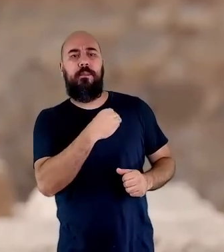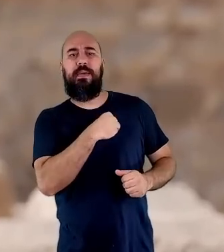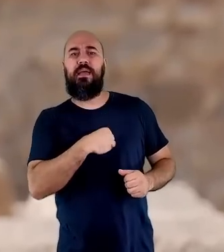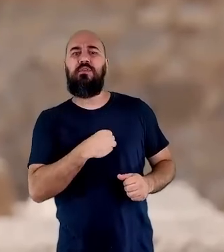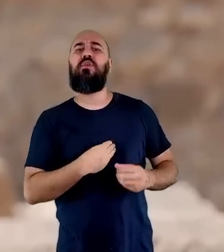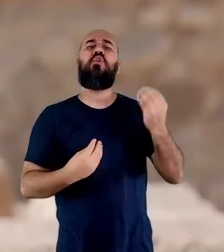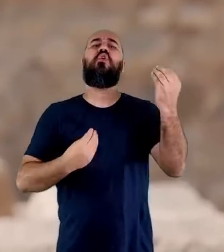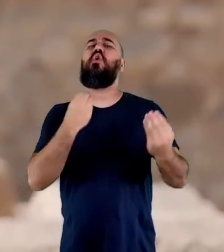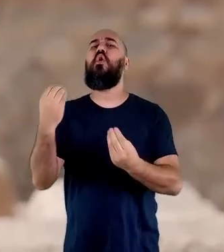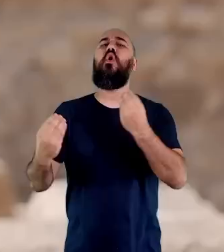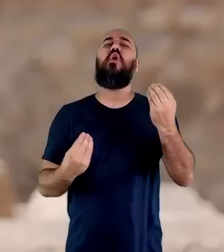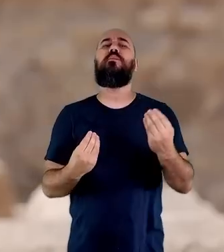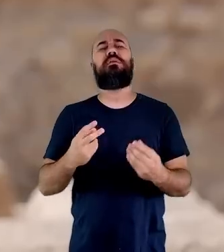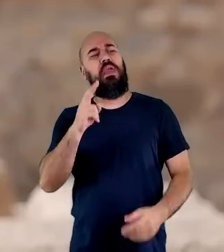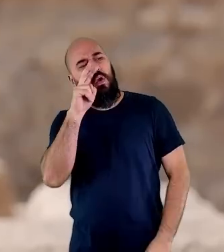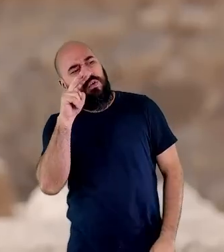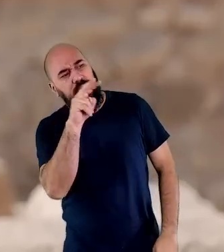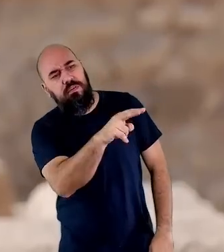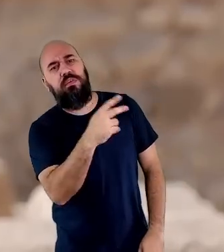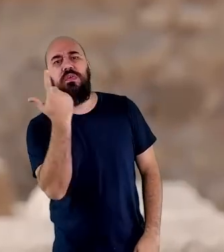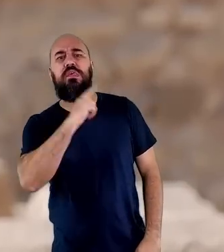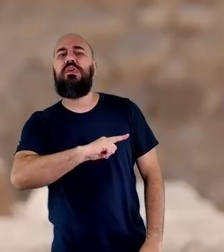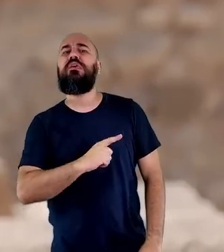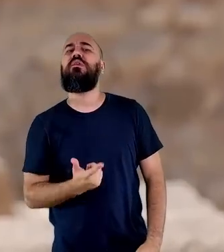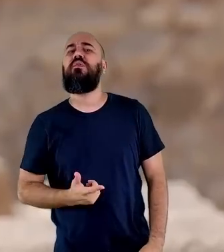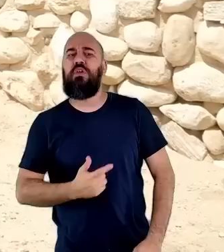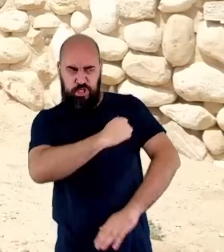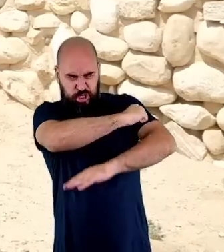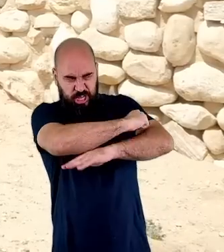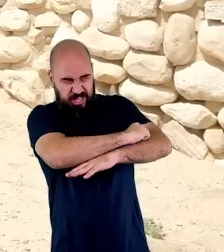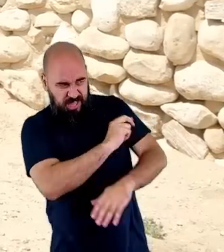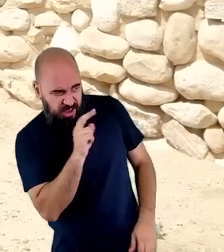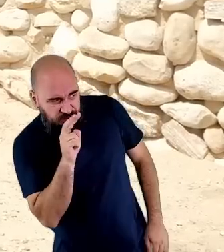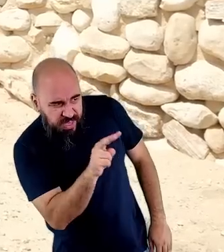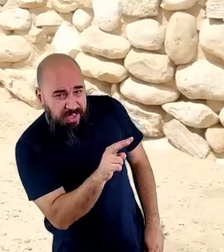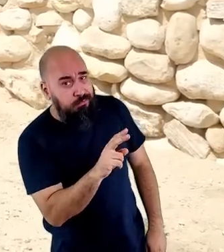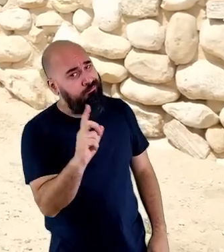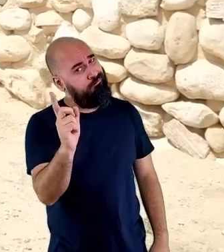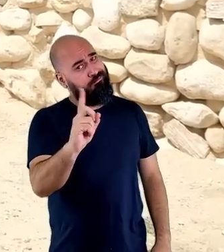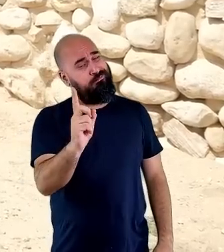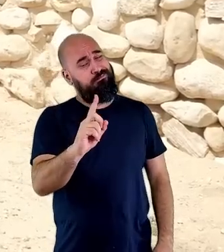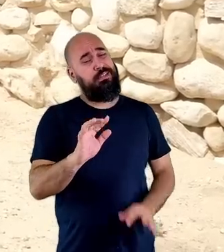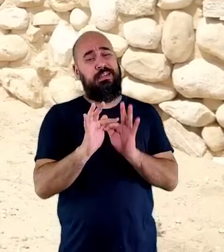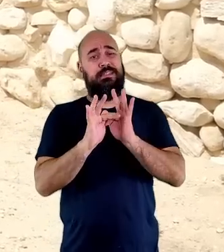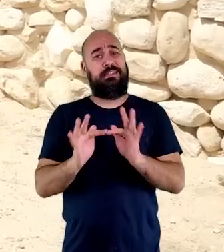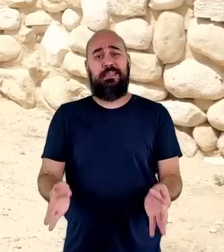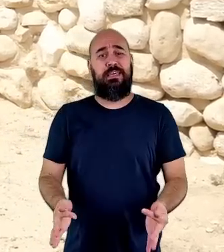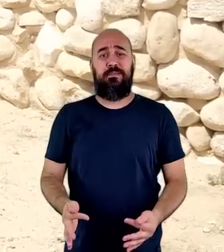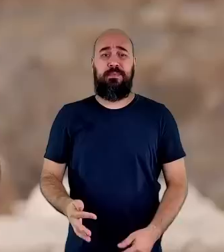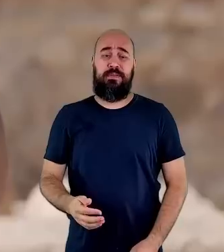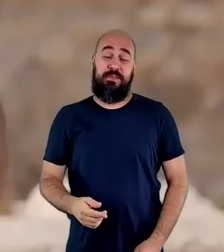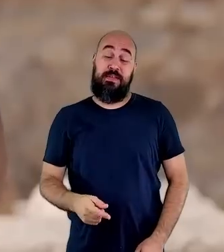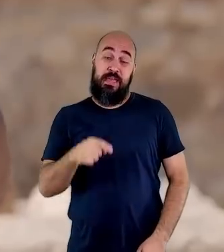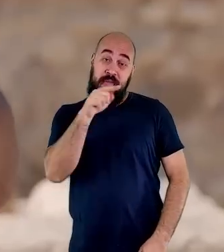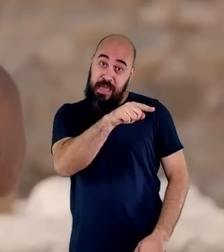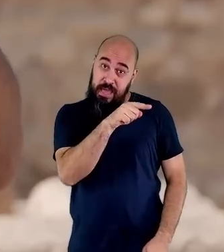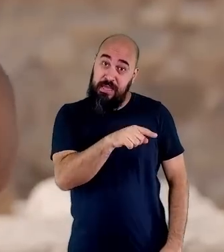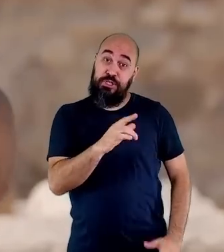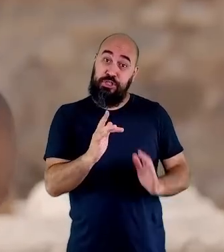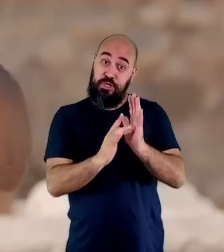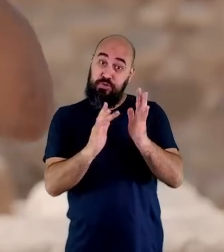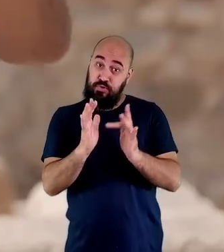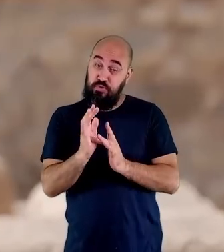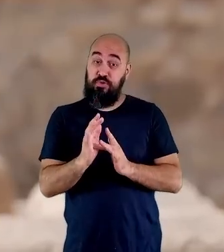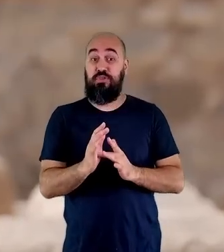casa com essa classe de pessoas, digamos assim? Bom, é simples. Levando-se em consideração que Jesus tinha